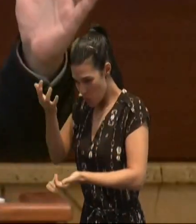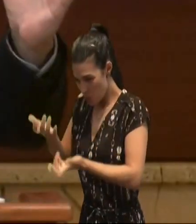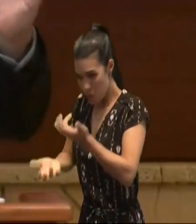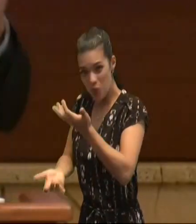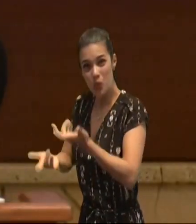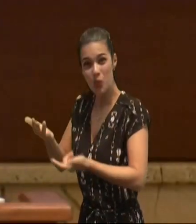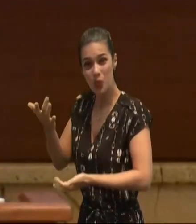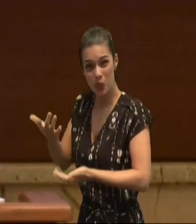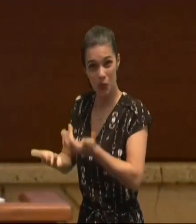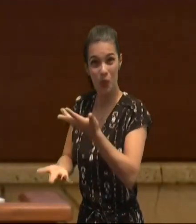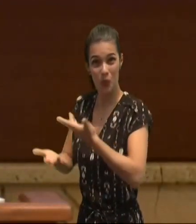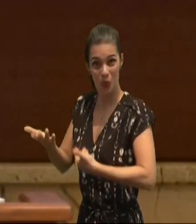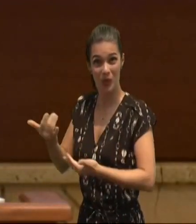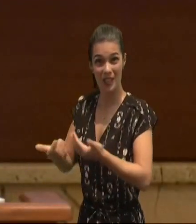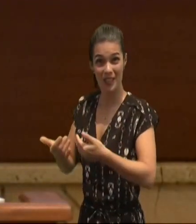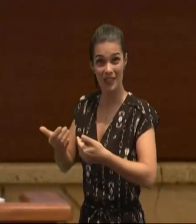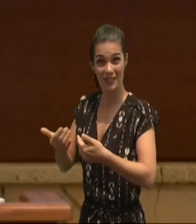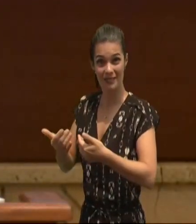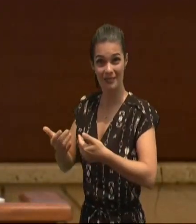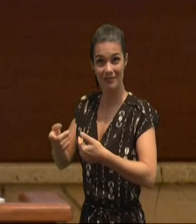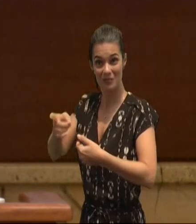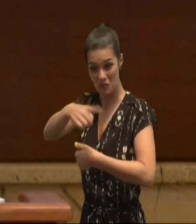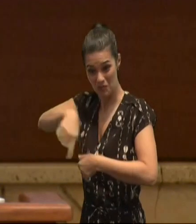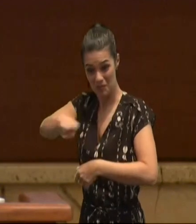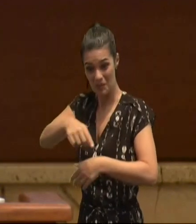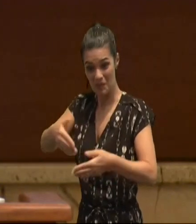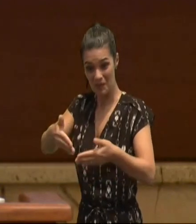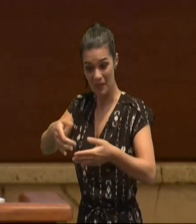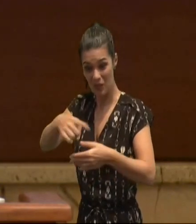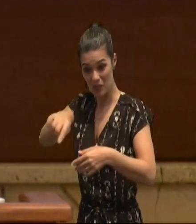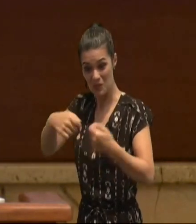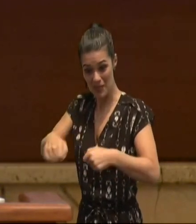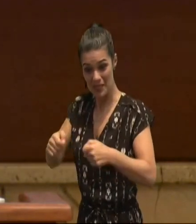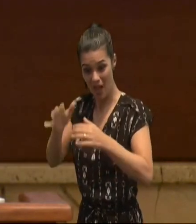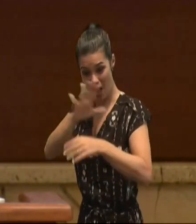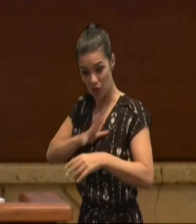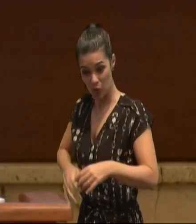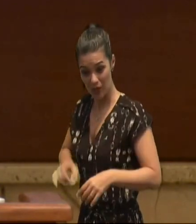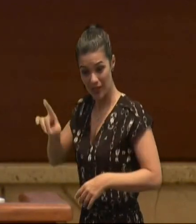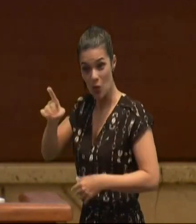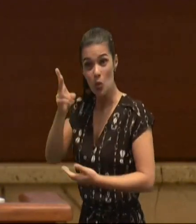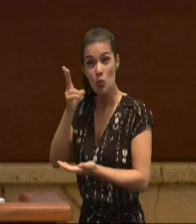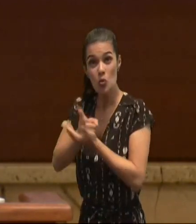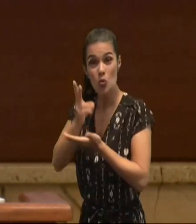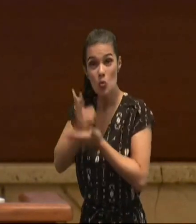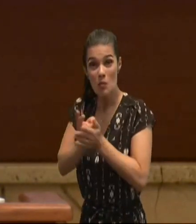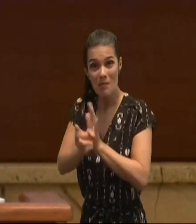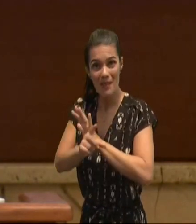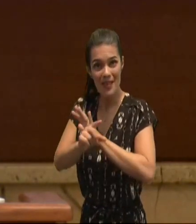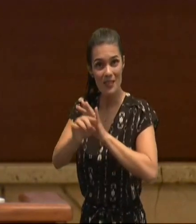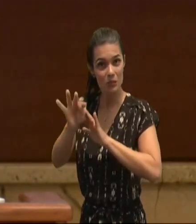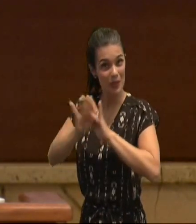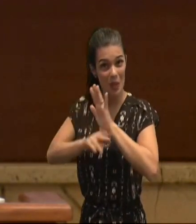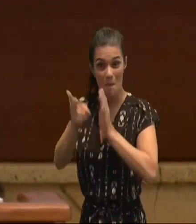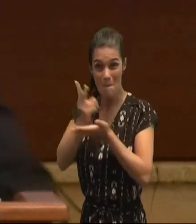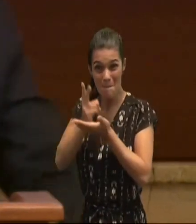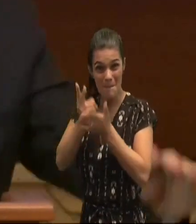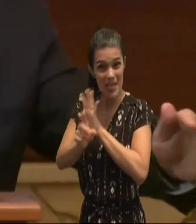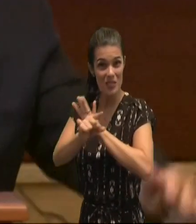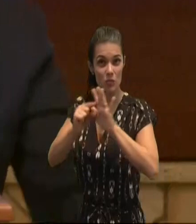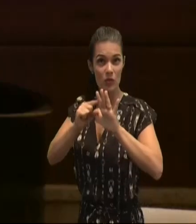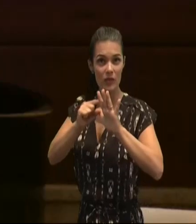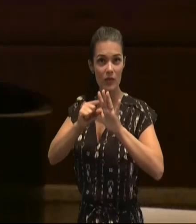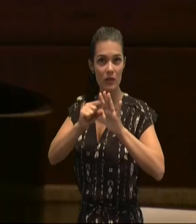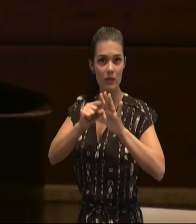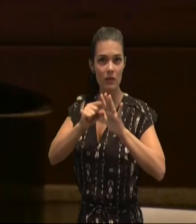levar o povo em adoração a Deus, e no mesmo verso, os filisteus chegam